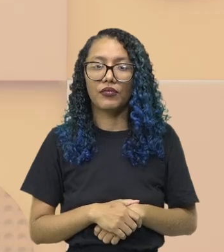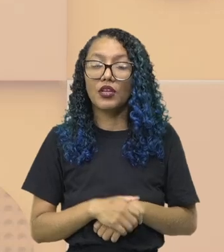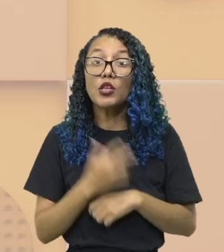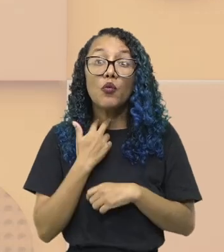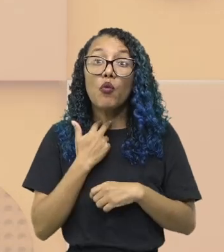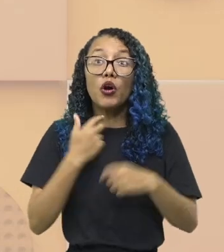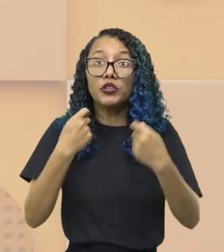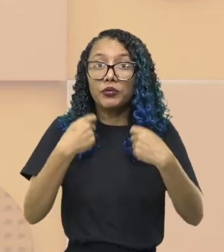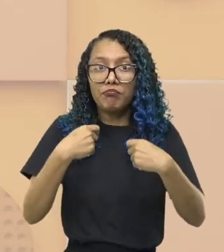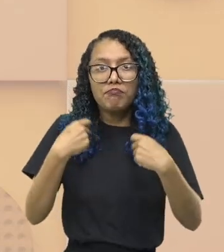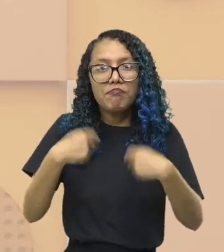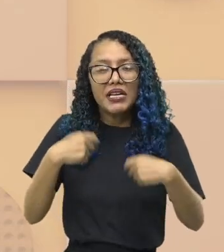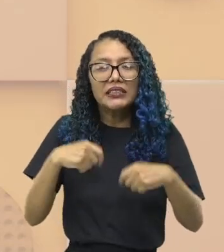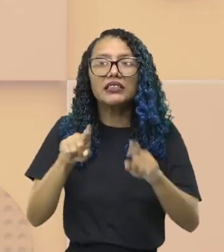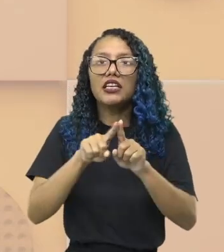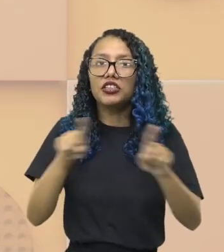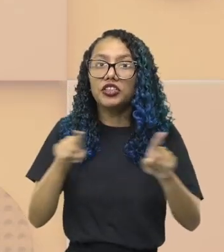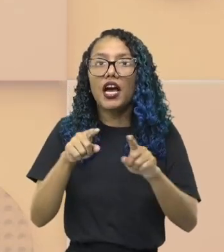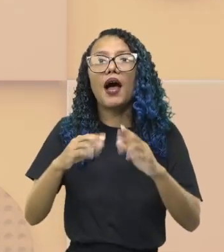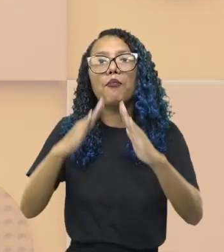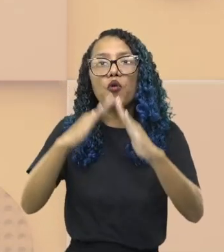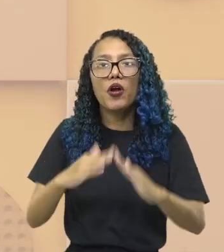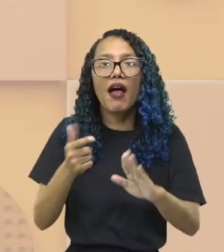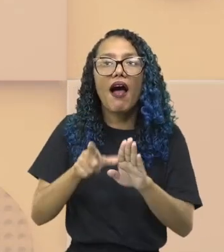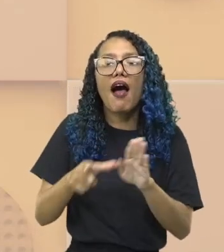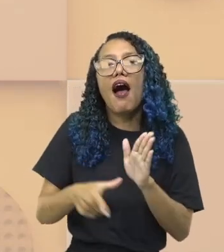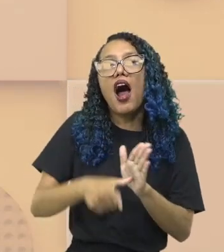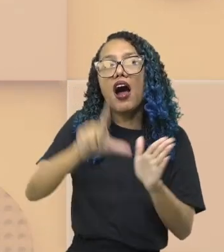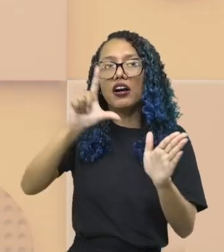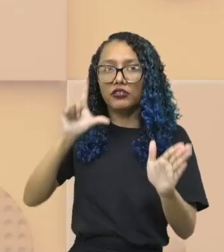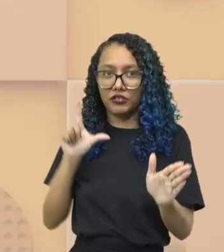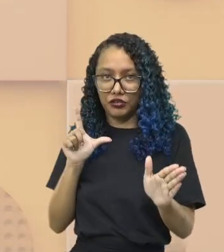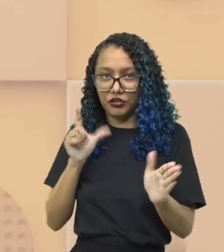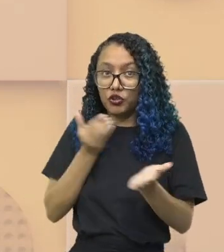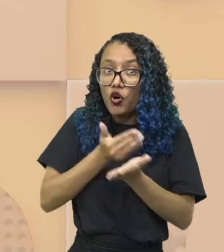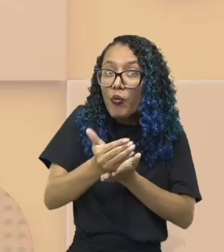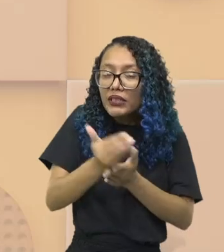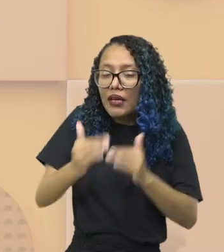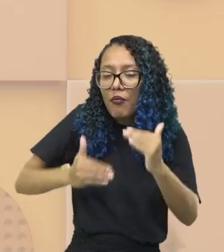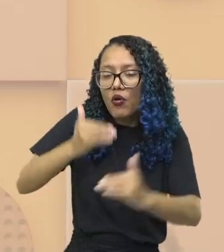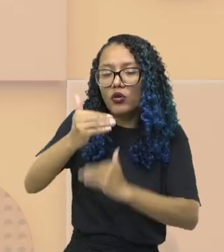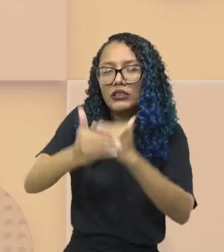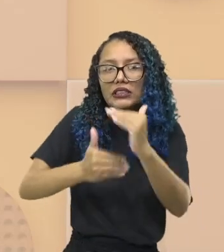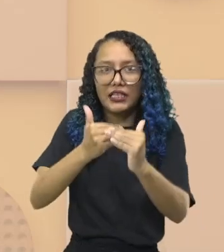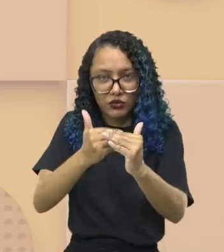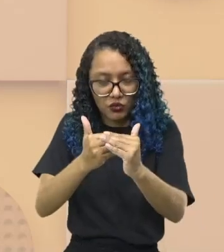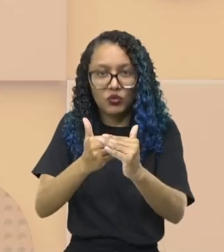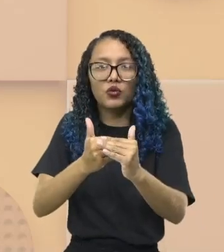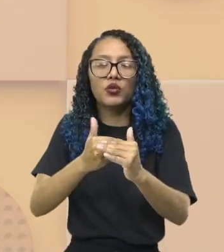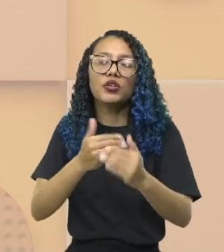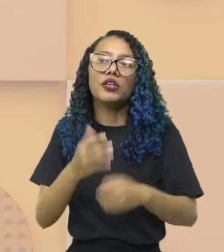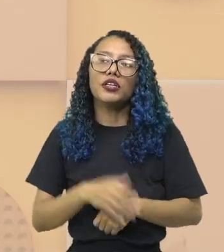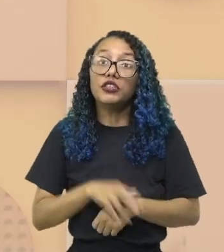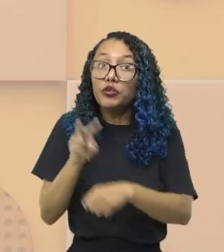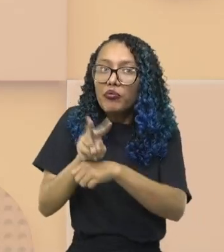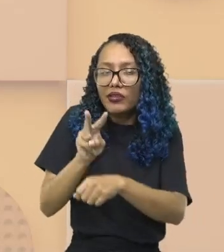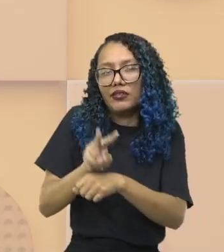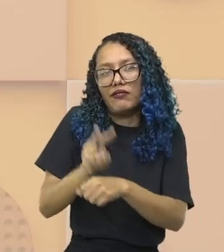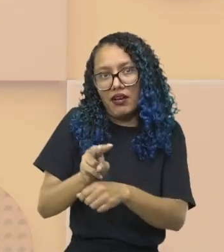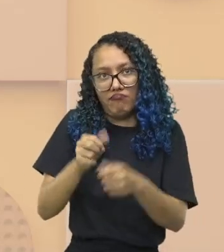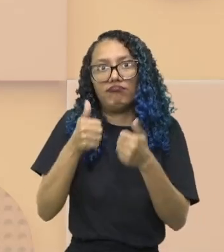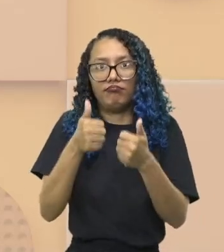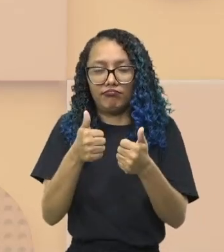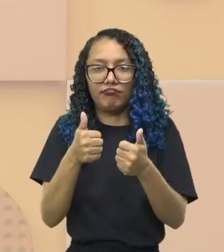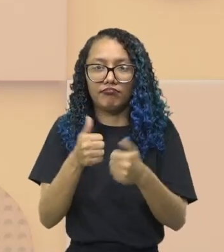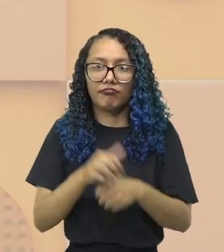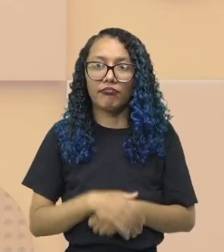ali inserida, tá bom? Então, é uma característica também desta categoria. Vamos agora para a próxima e observar